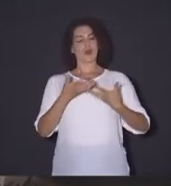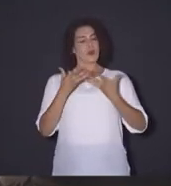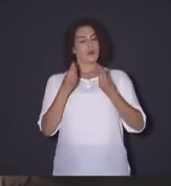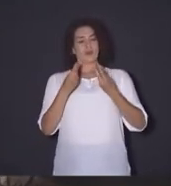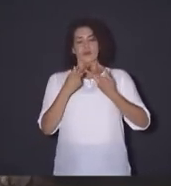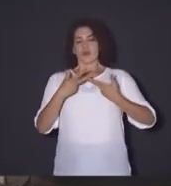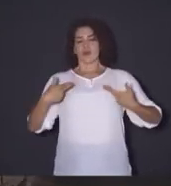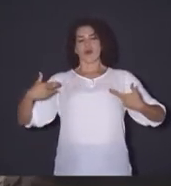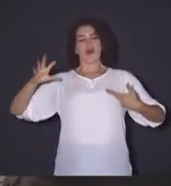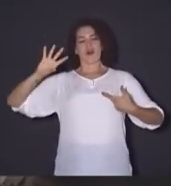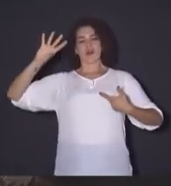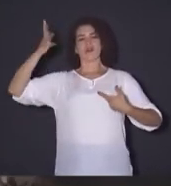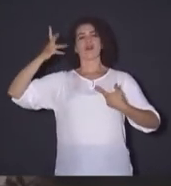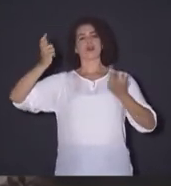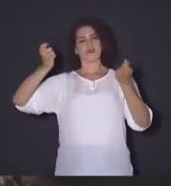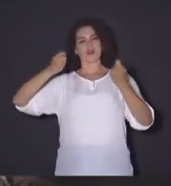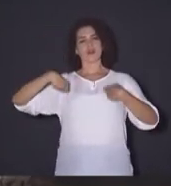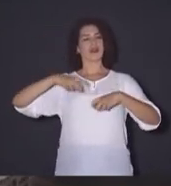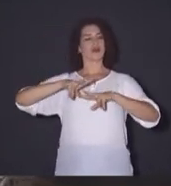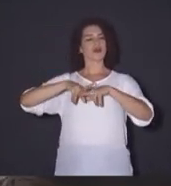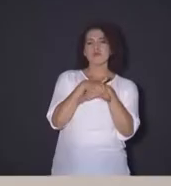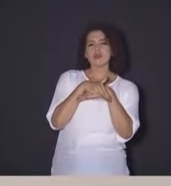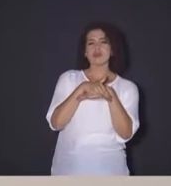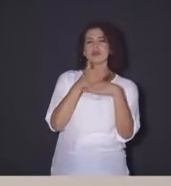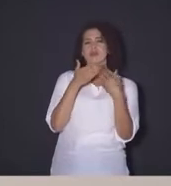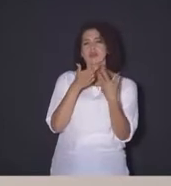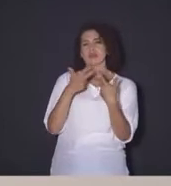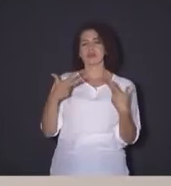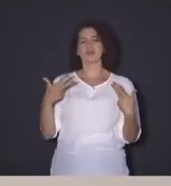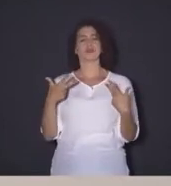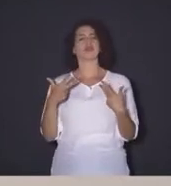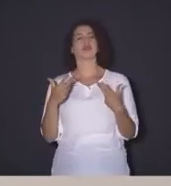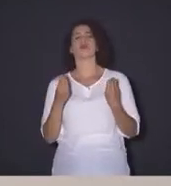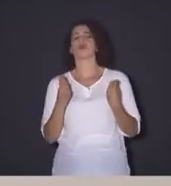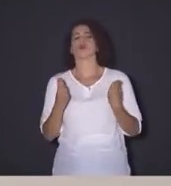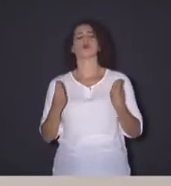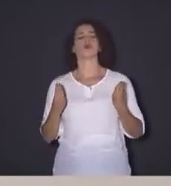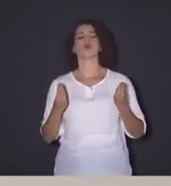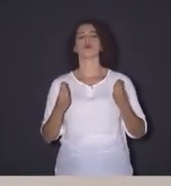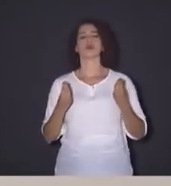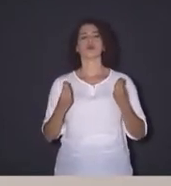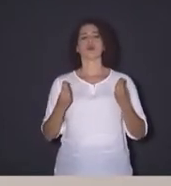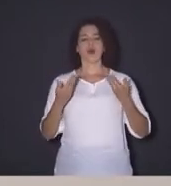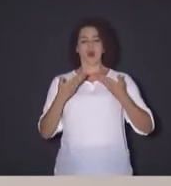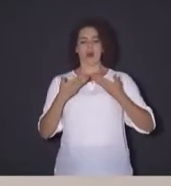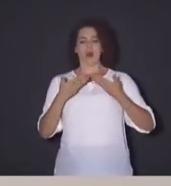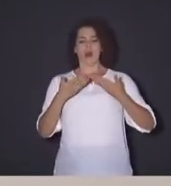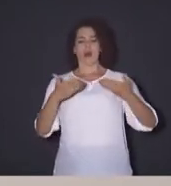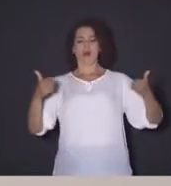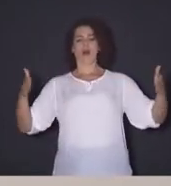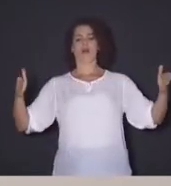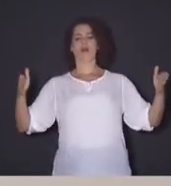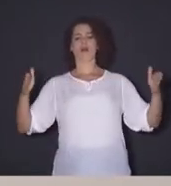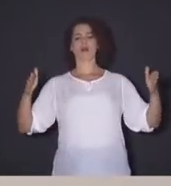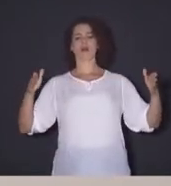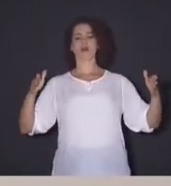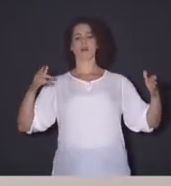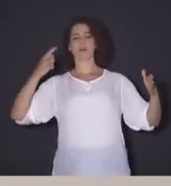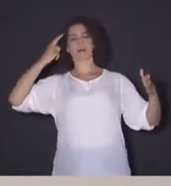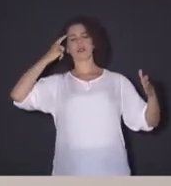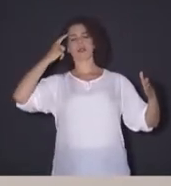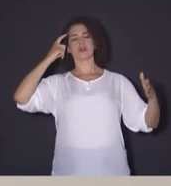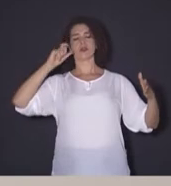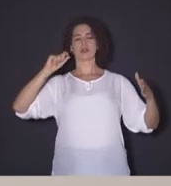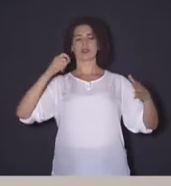coisas são essas palestras aqui a proposta é essa como que uma abertura para a cidade ou seja a escola